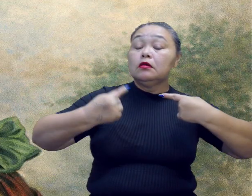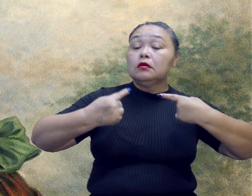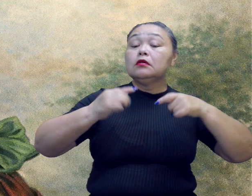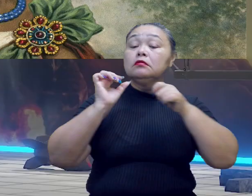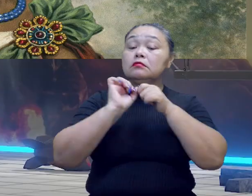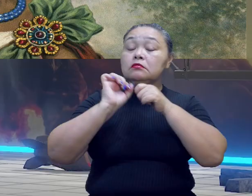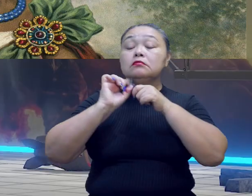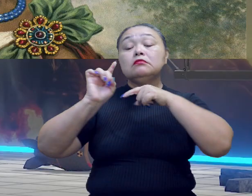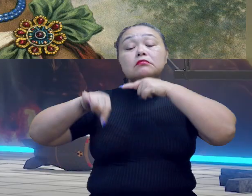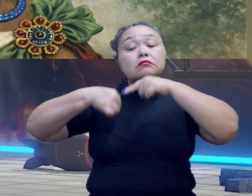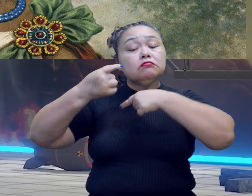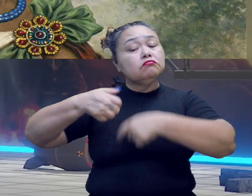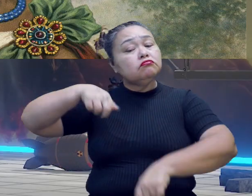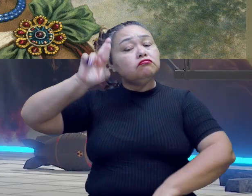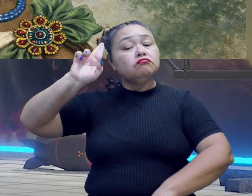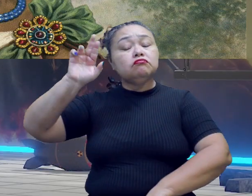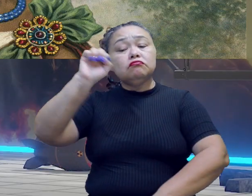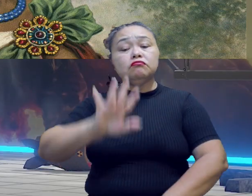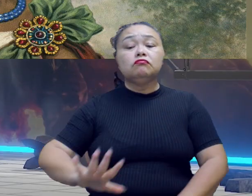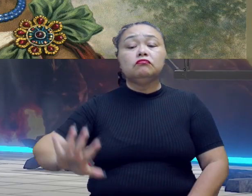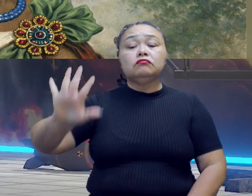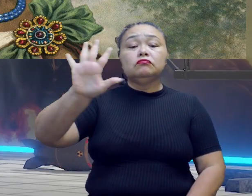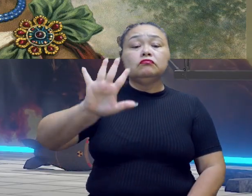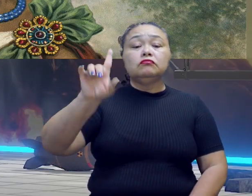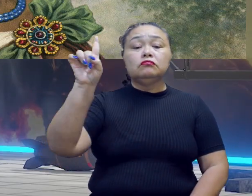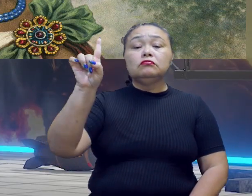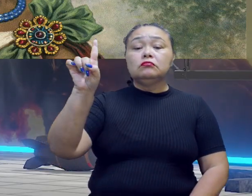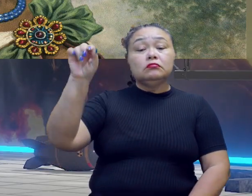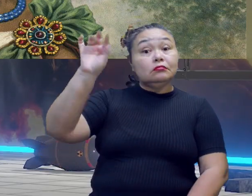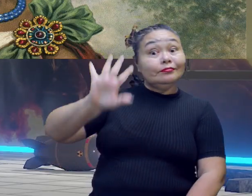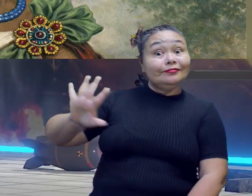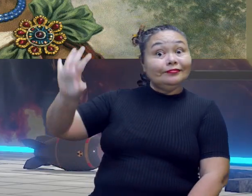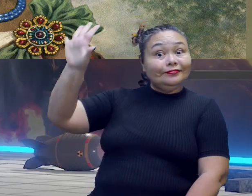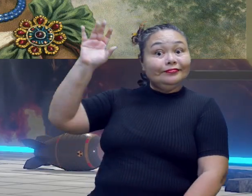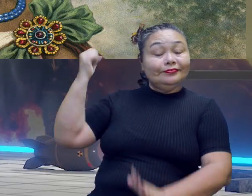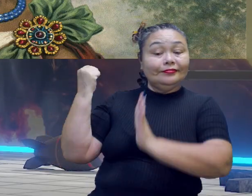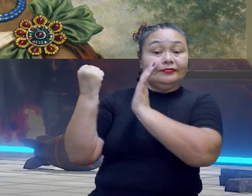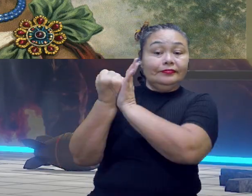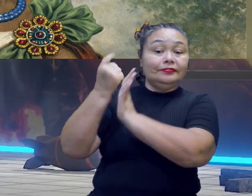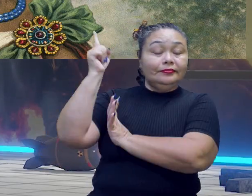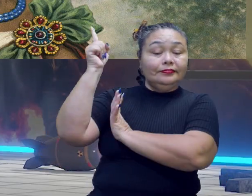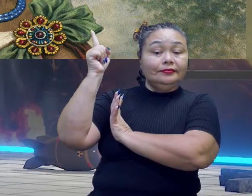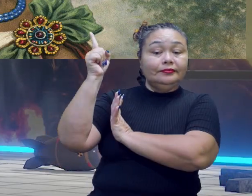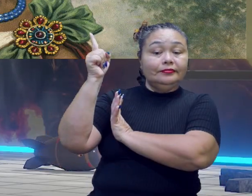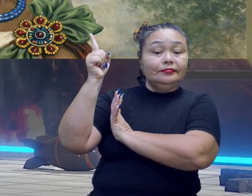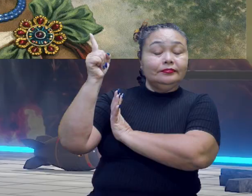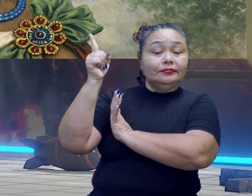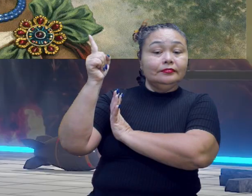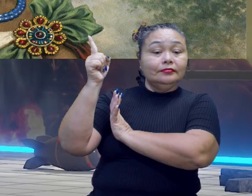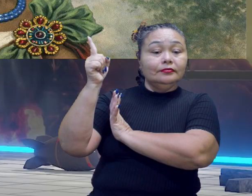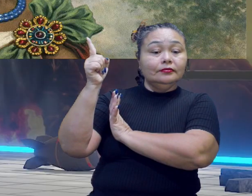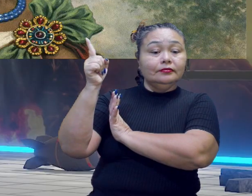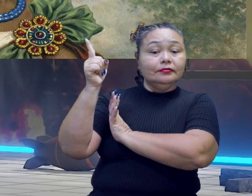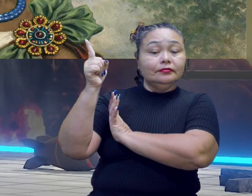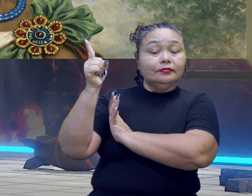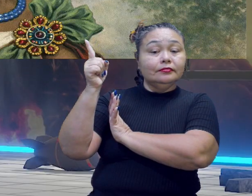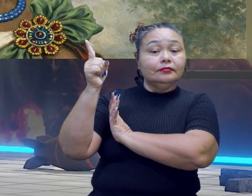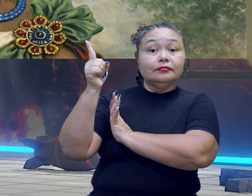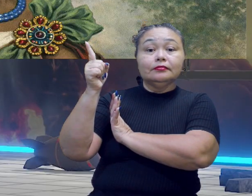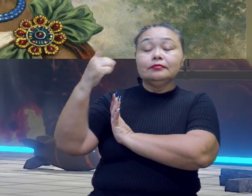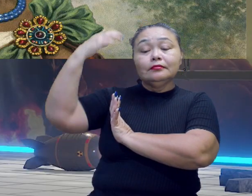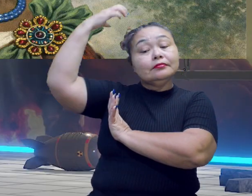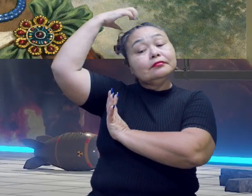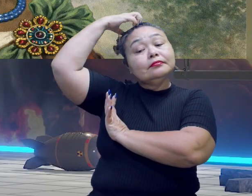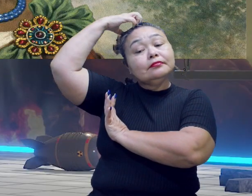de emancipação nacional. Olha essa imagem aí, uma imagem emblemática. Tá? Uma